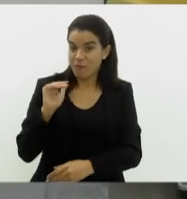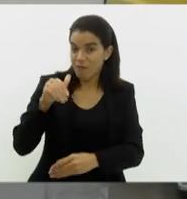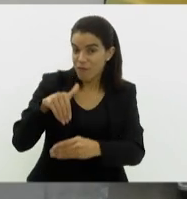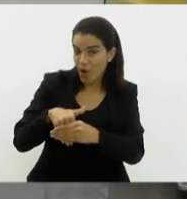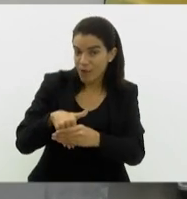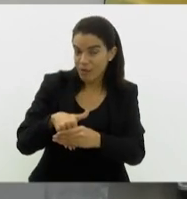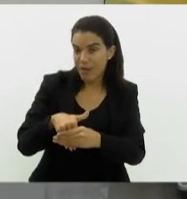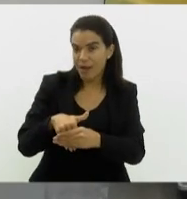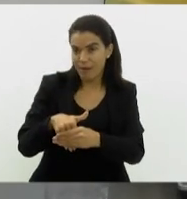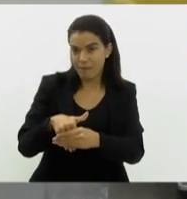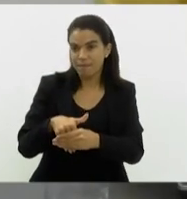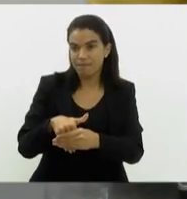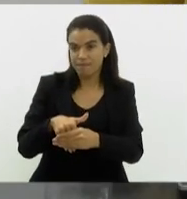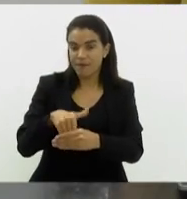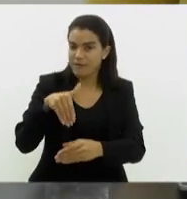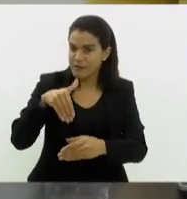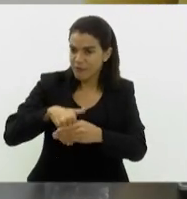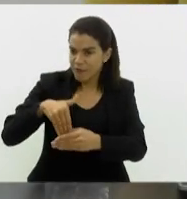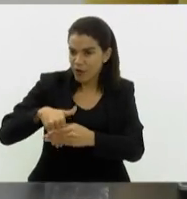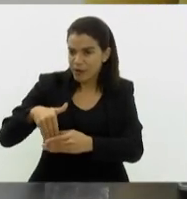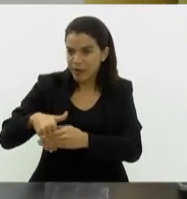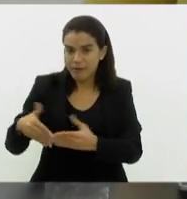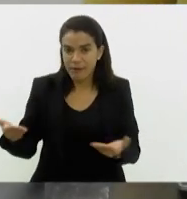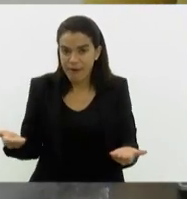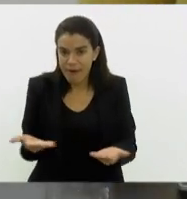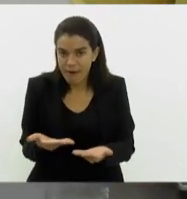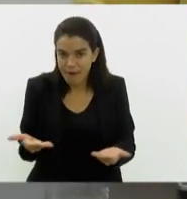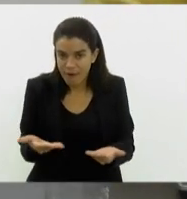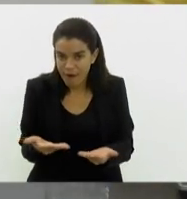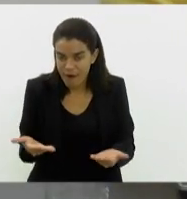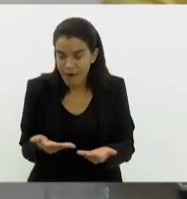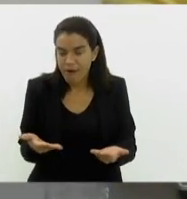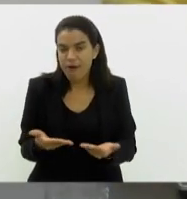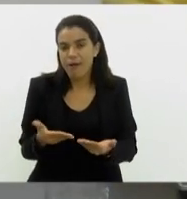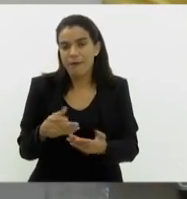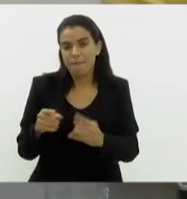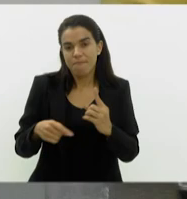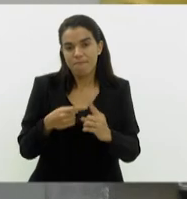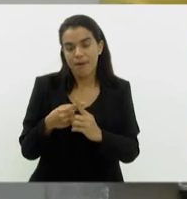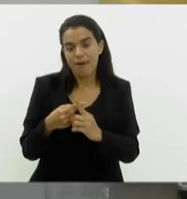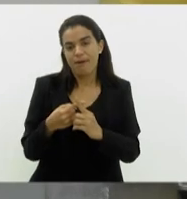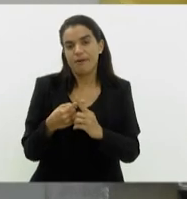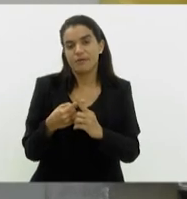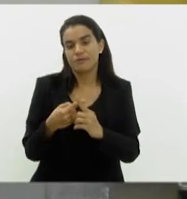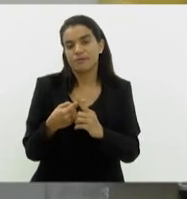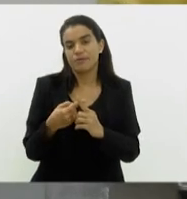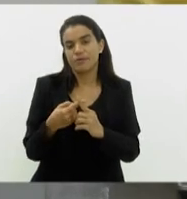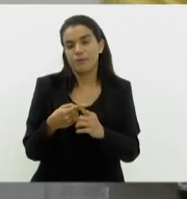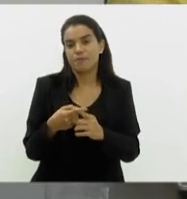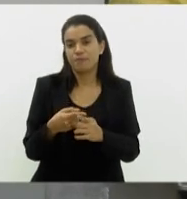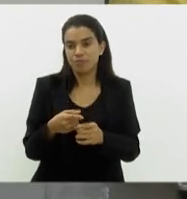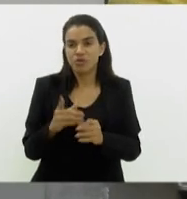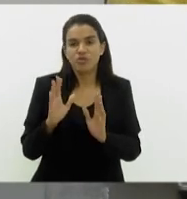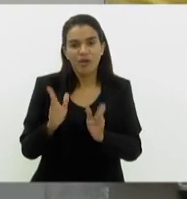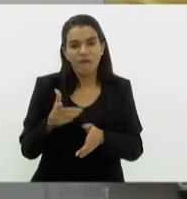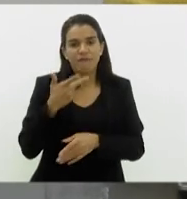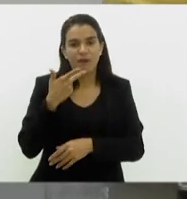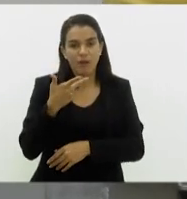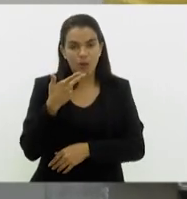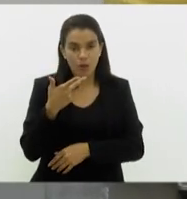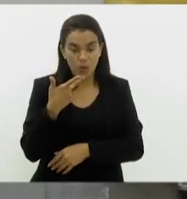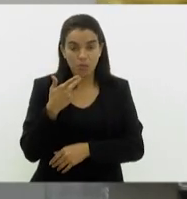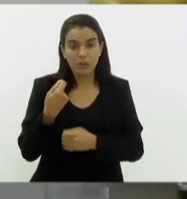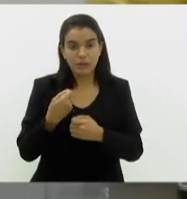porque vai ser votado aqui agora o encaminhamento do munir né a todos nós já falamos a presidente vai fazer